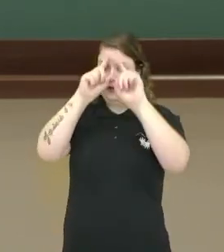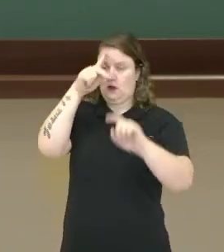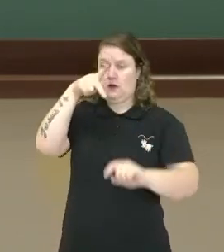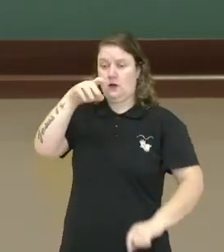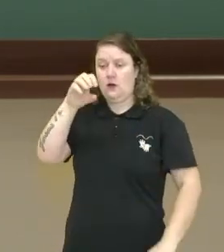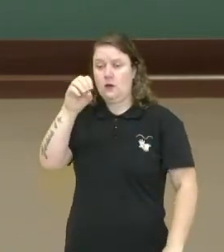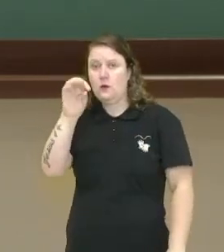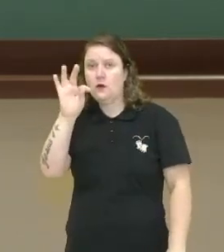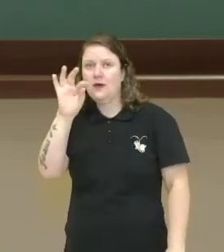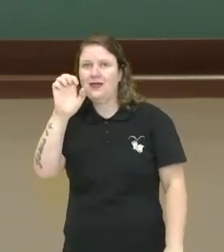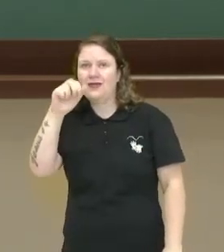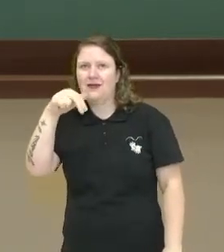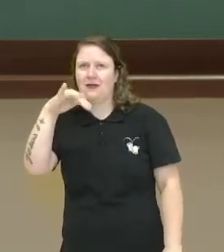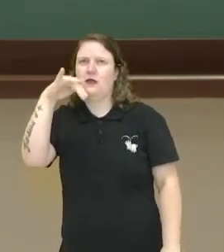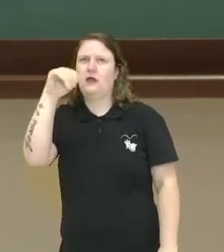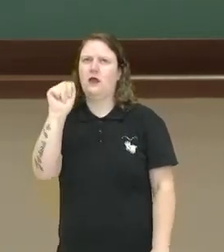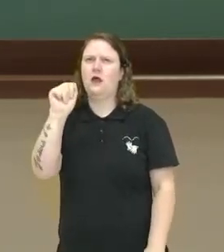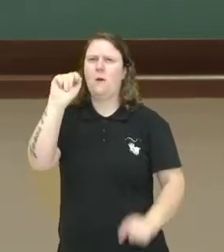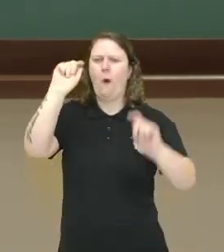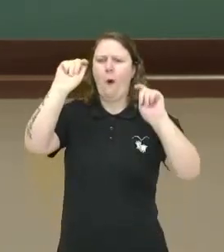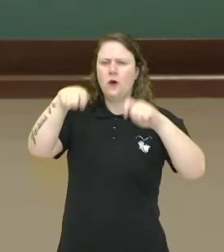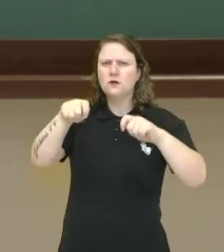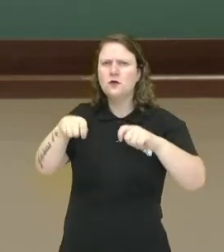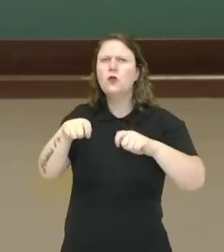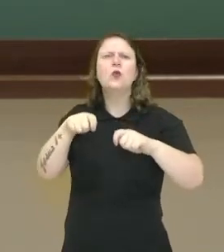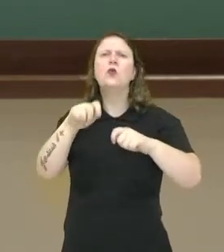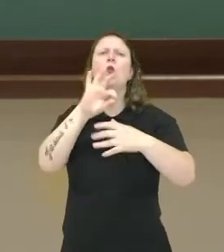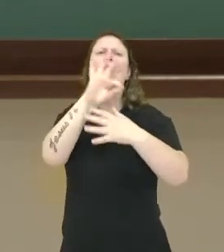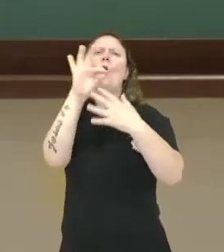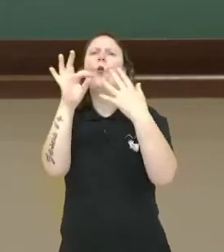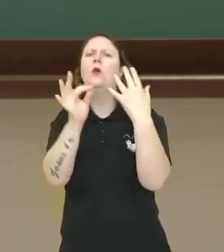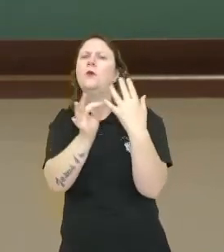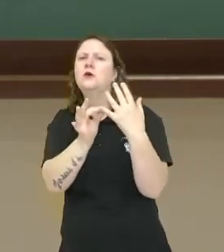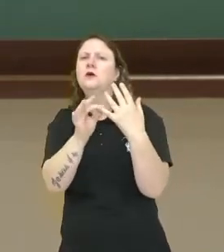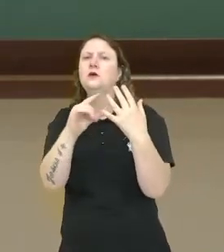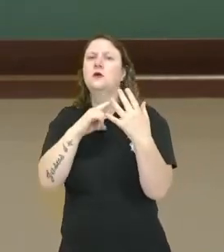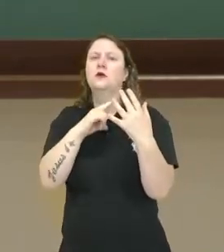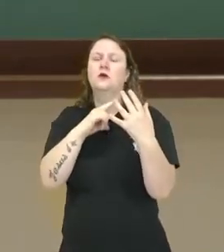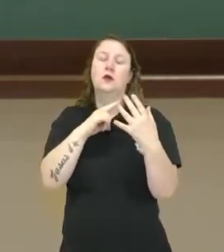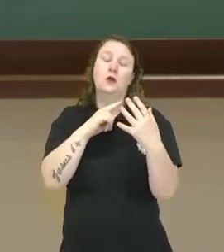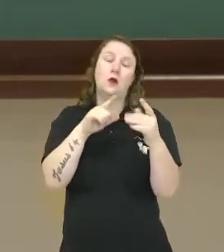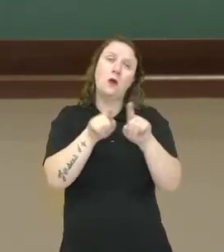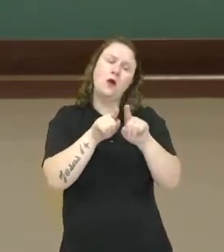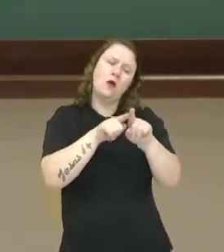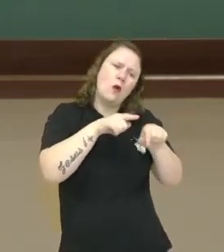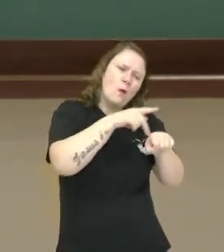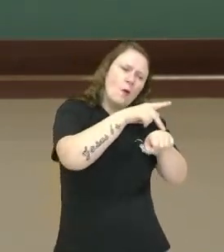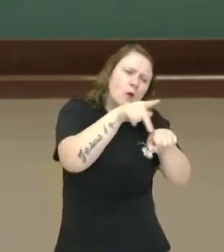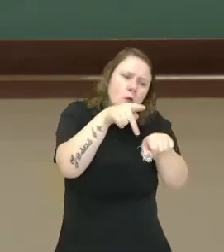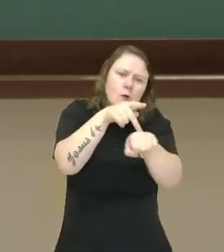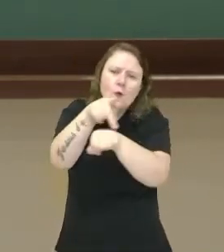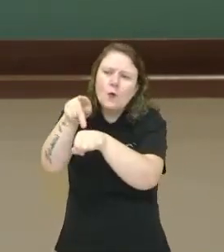potências emergentes e se existem, né, conjuntos de países que fazem parte de um